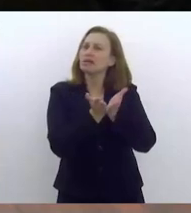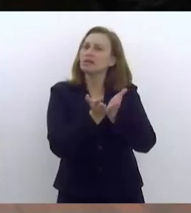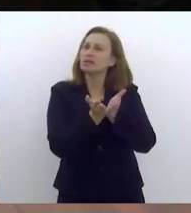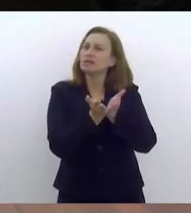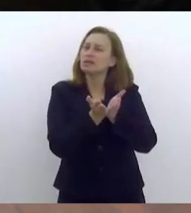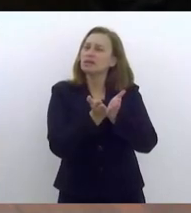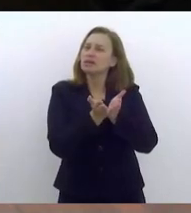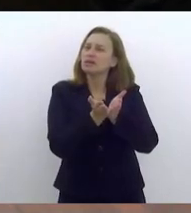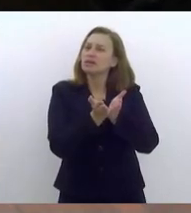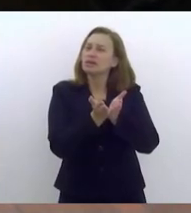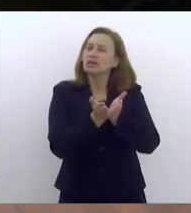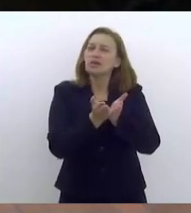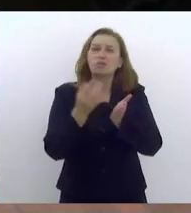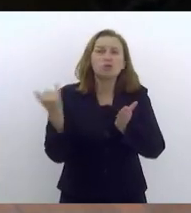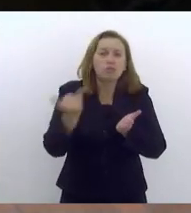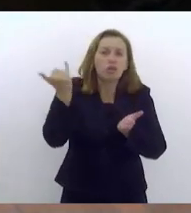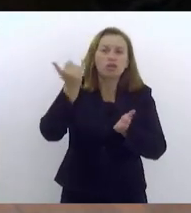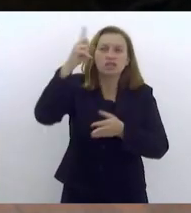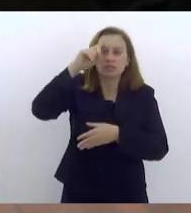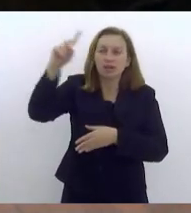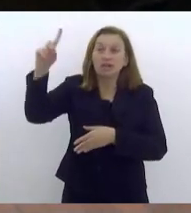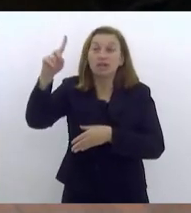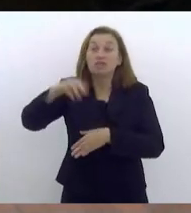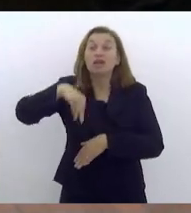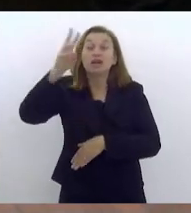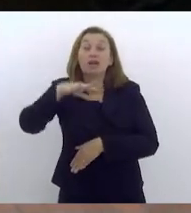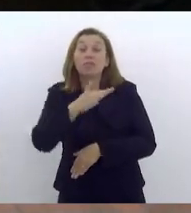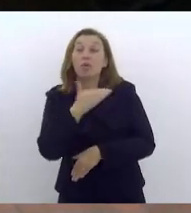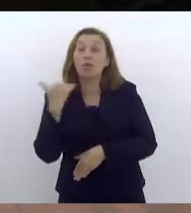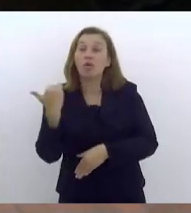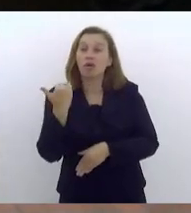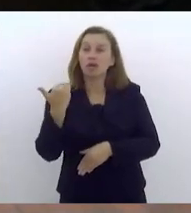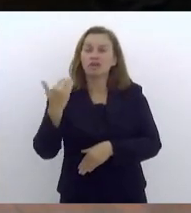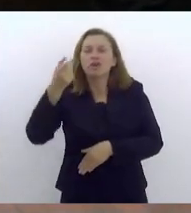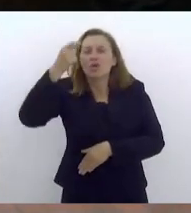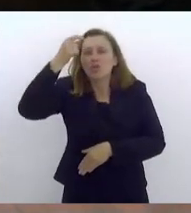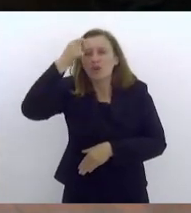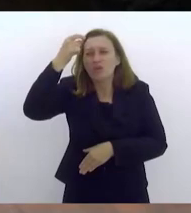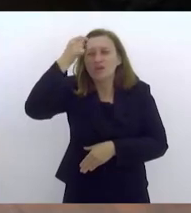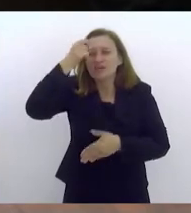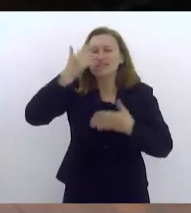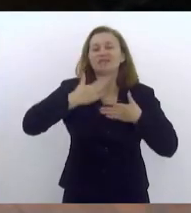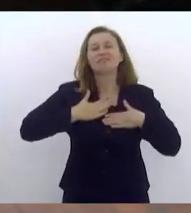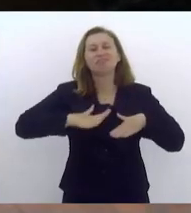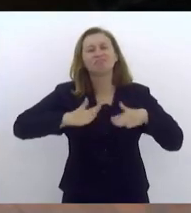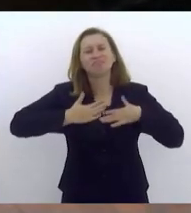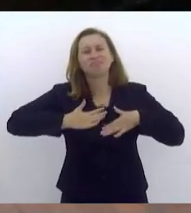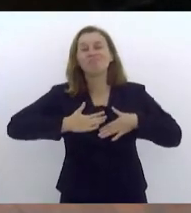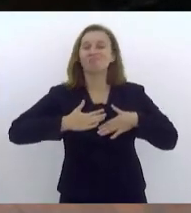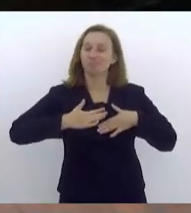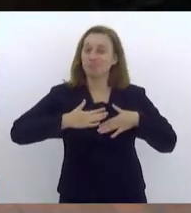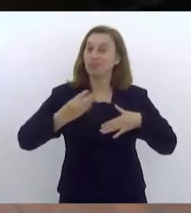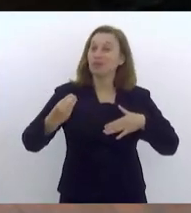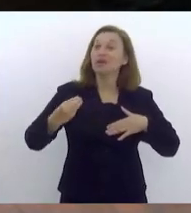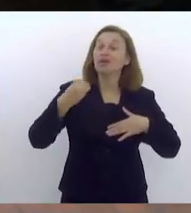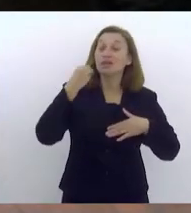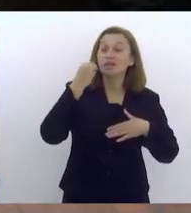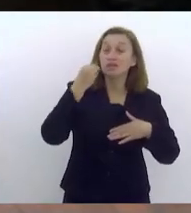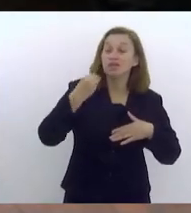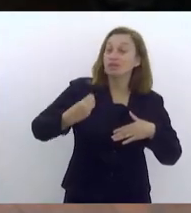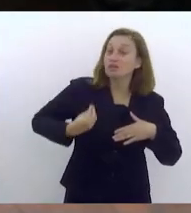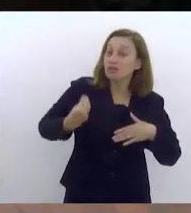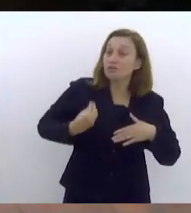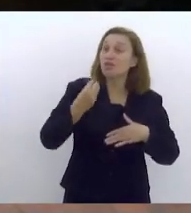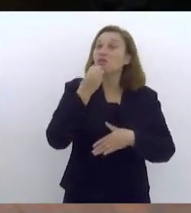Deus é a morte daquele que morre, né, com a consciência tranquila, que viveu bem,